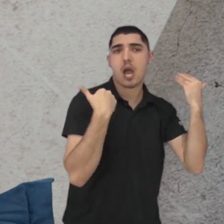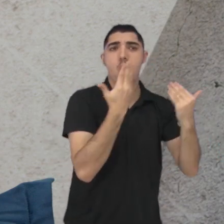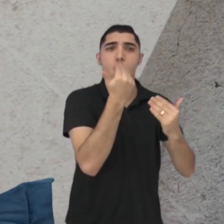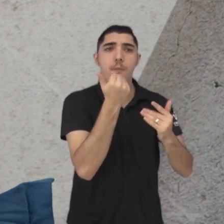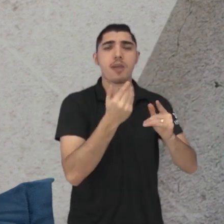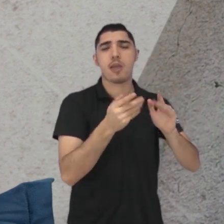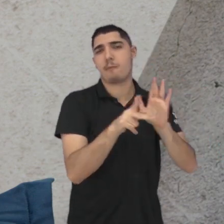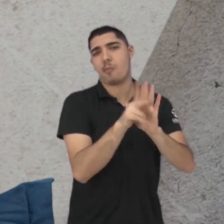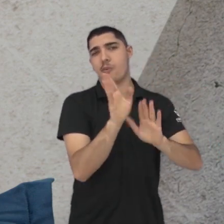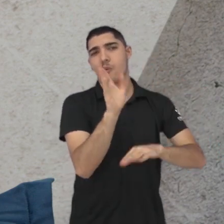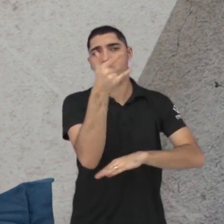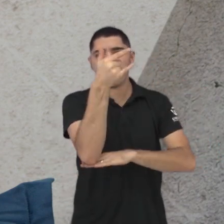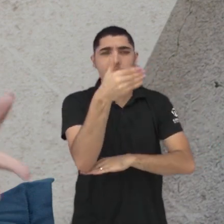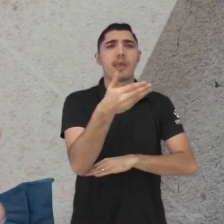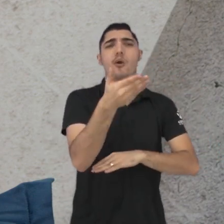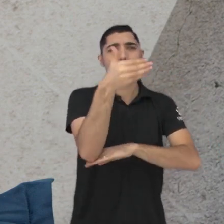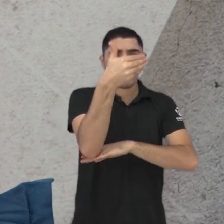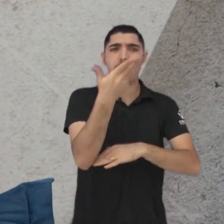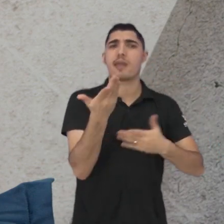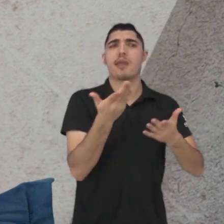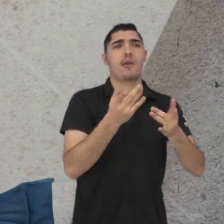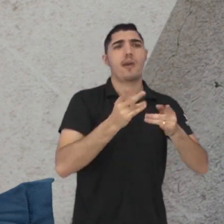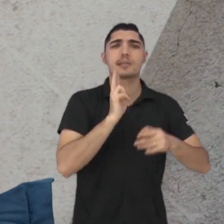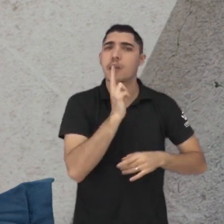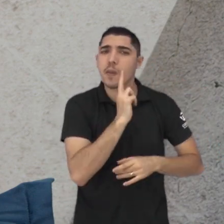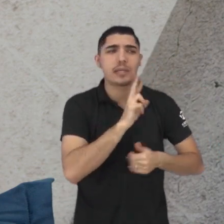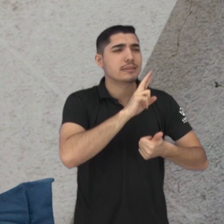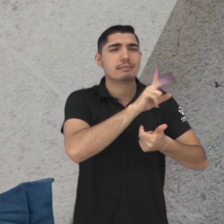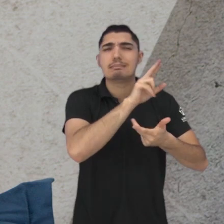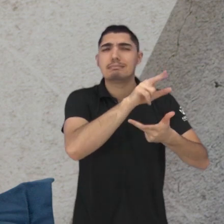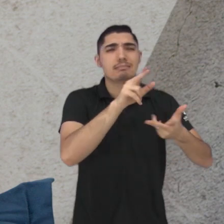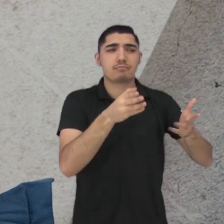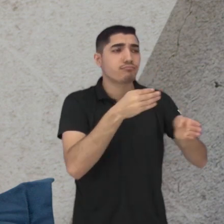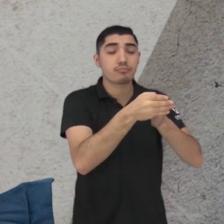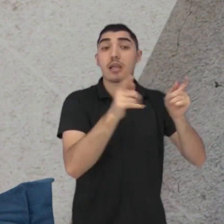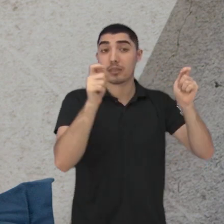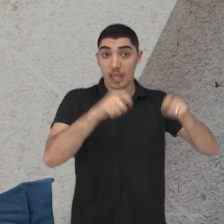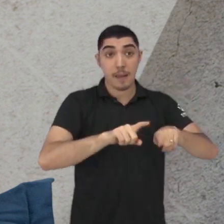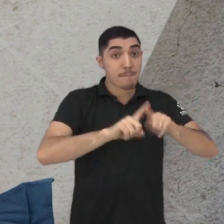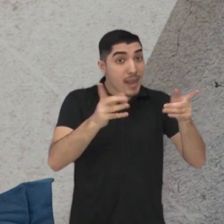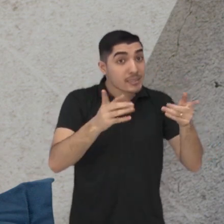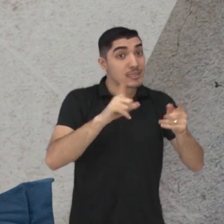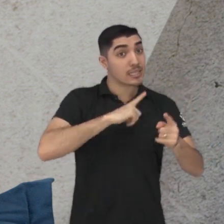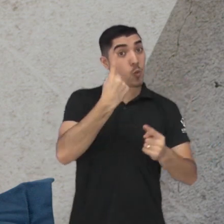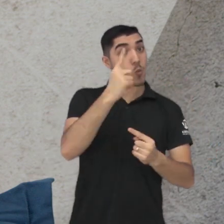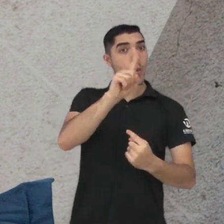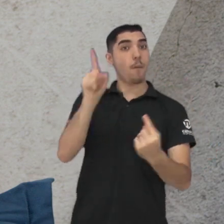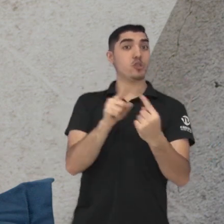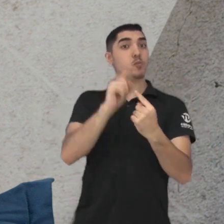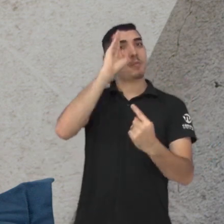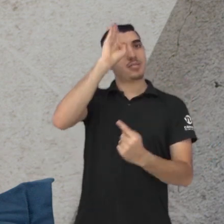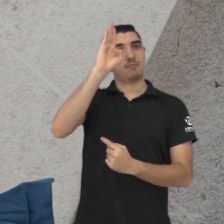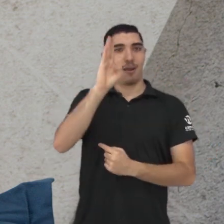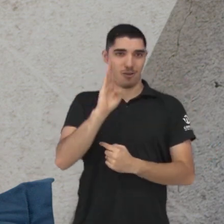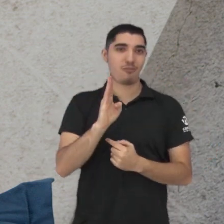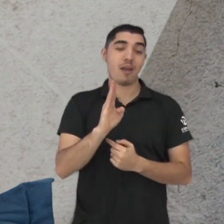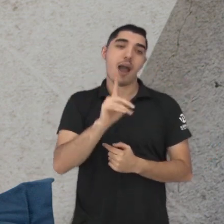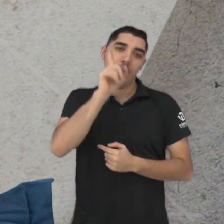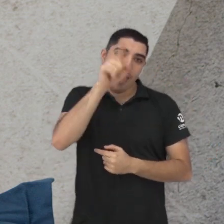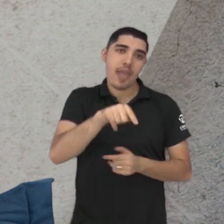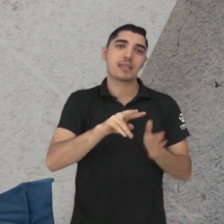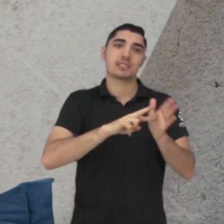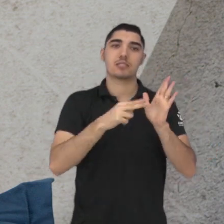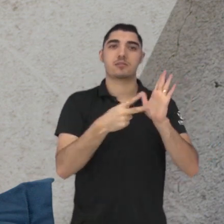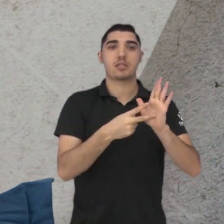então ele vai se alimentar, então ele vai passar pela parte da gastronomia da cidade. Então, geralmente, a gente tem uma motivação principal para sair de casa. Então, esse